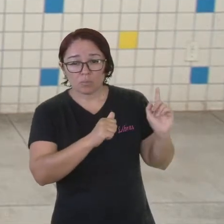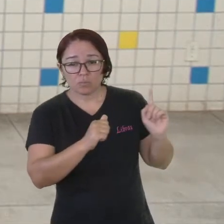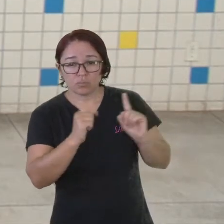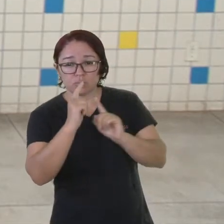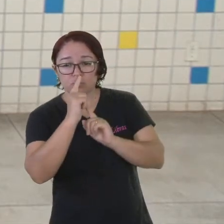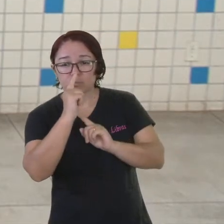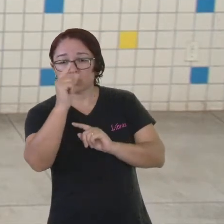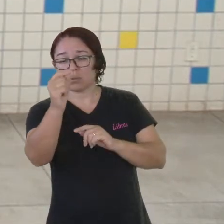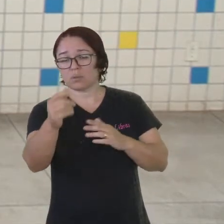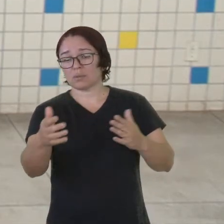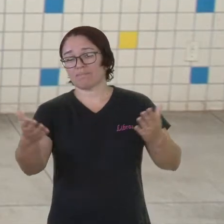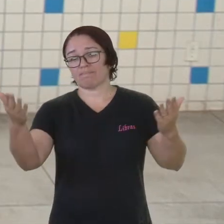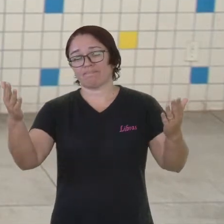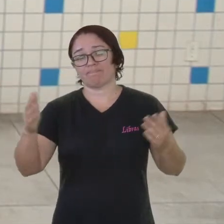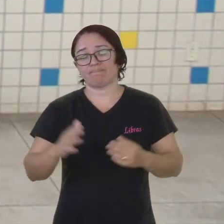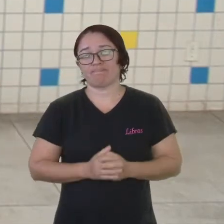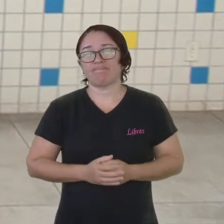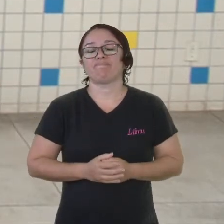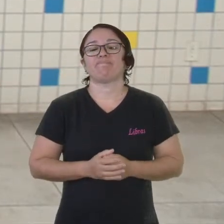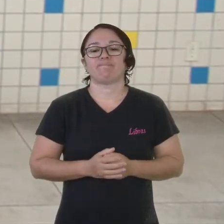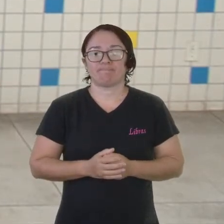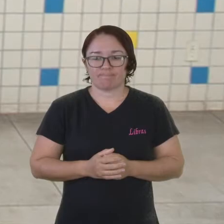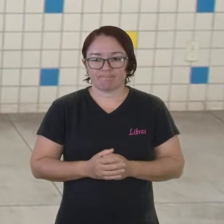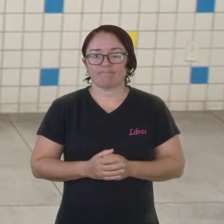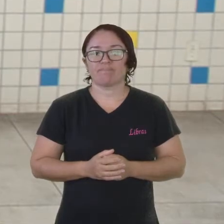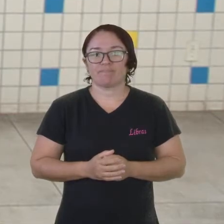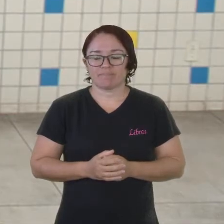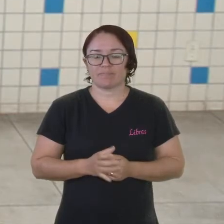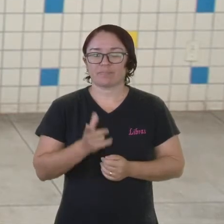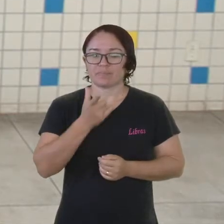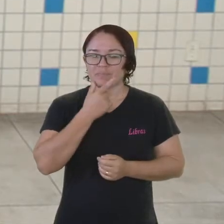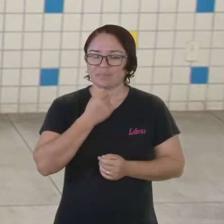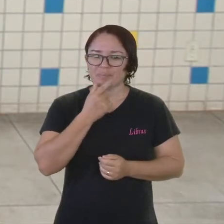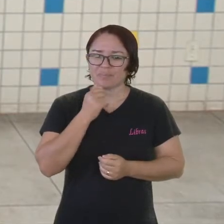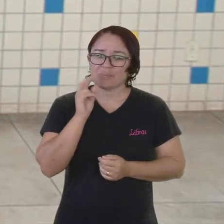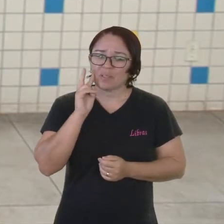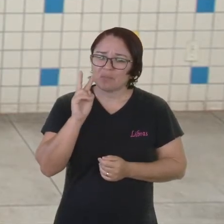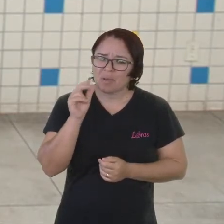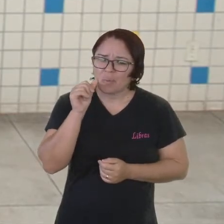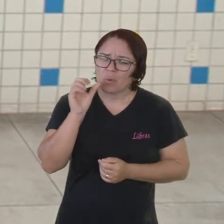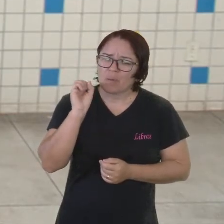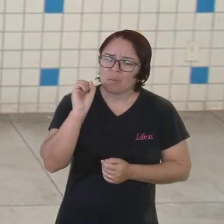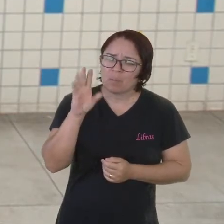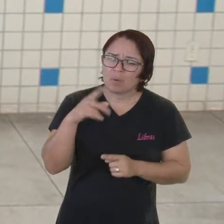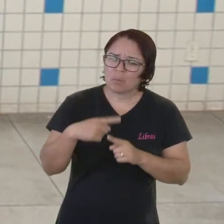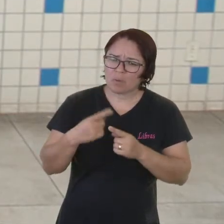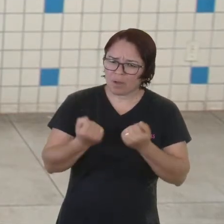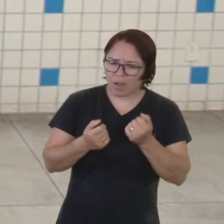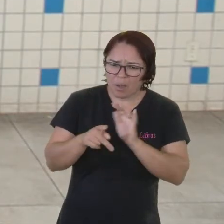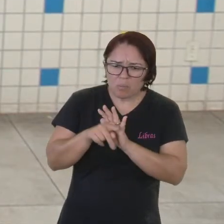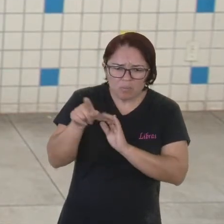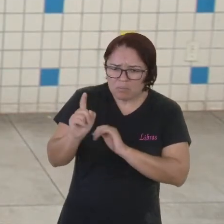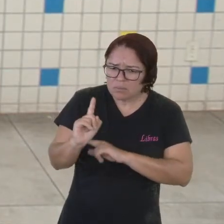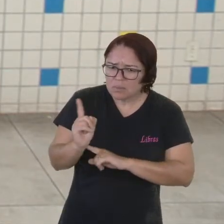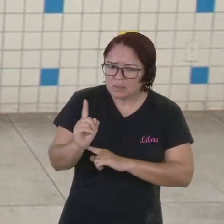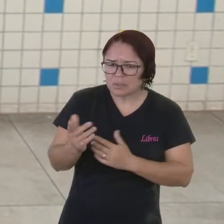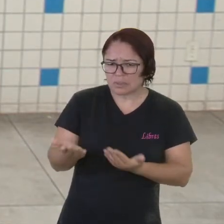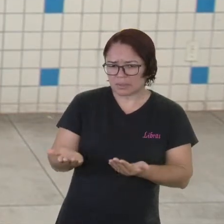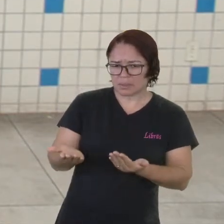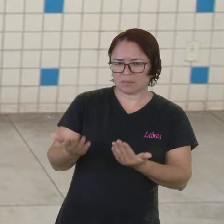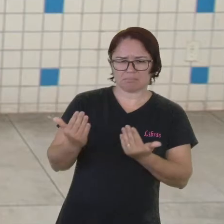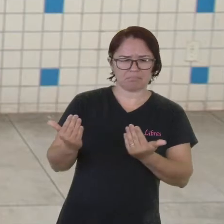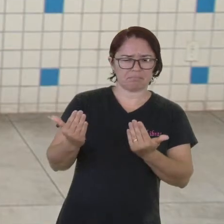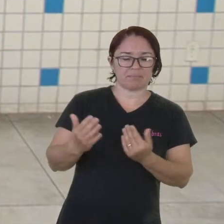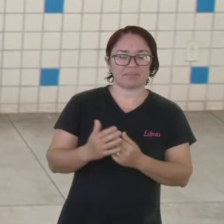um ponto ápice da história, que ele percebe que, uai, por que ela foi embora? O carro não é dela? Não é isso? E